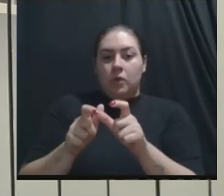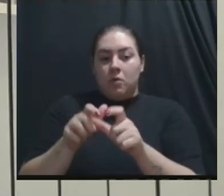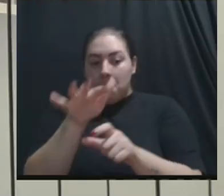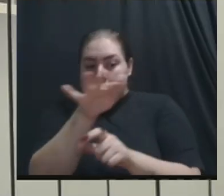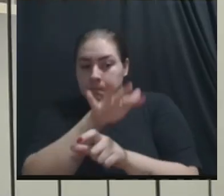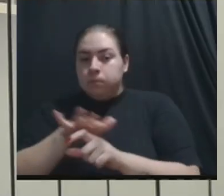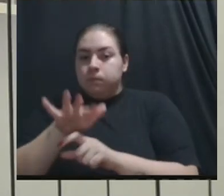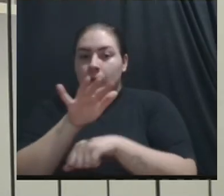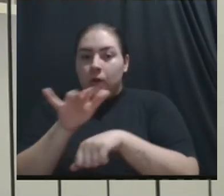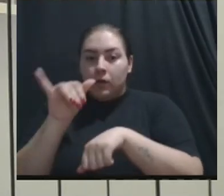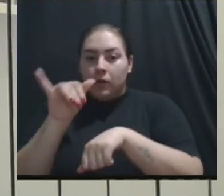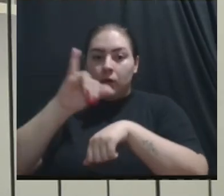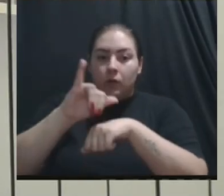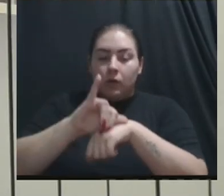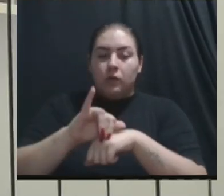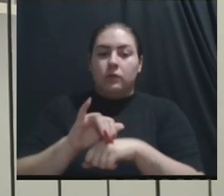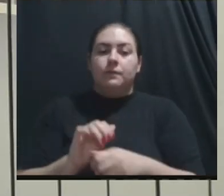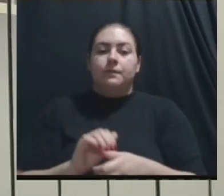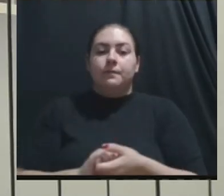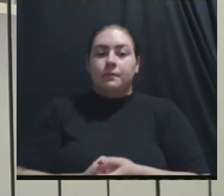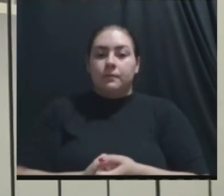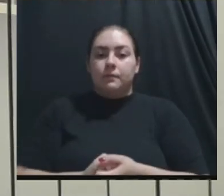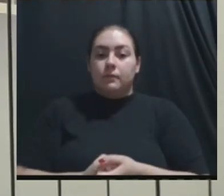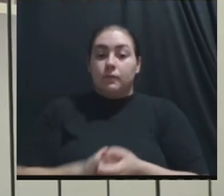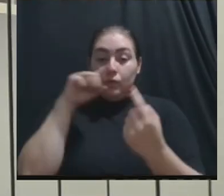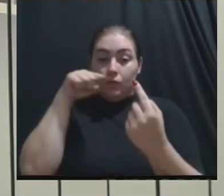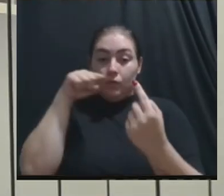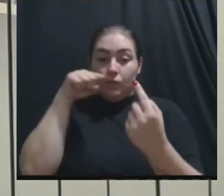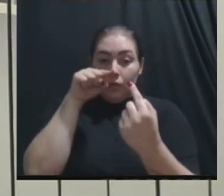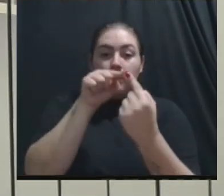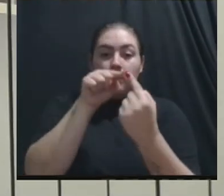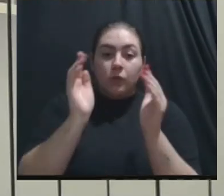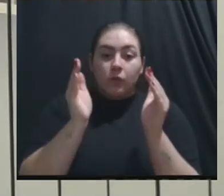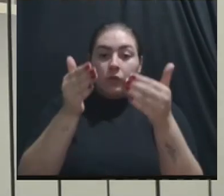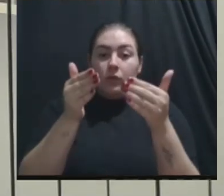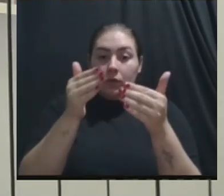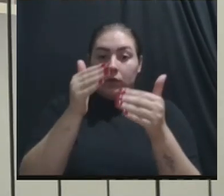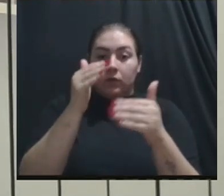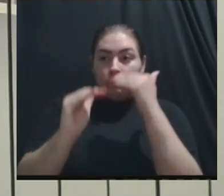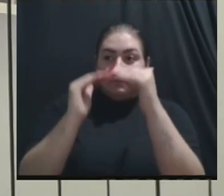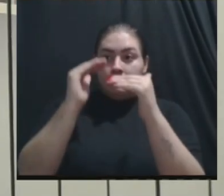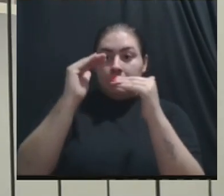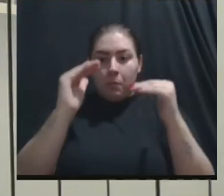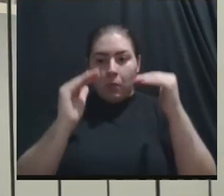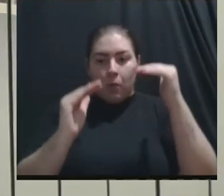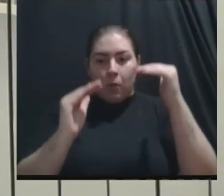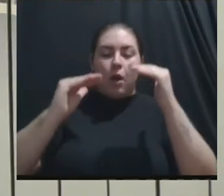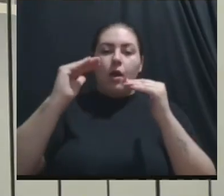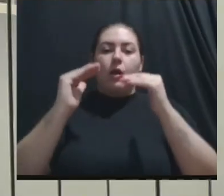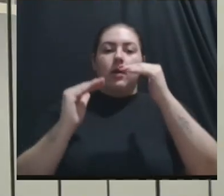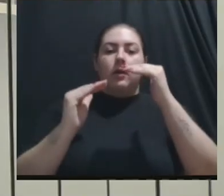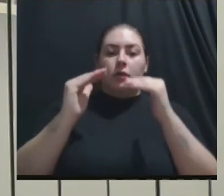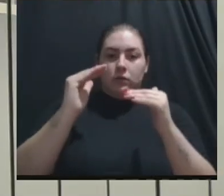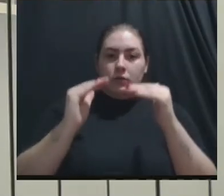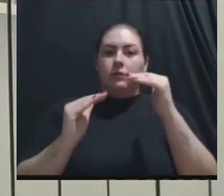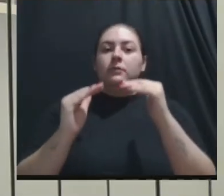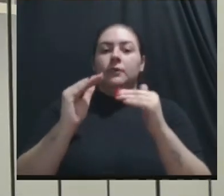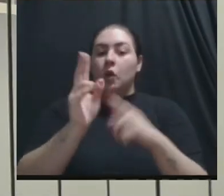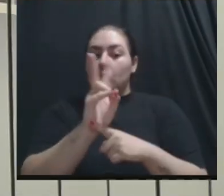produtivo. Um dos objetivos é alcançar o equilíbrio entre desenvolvimento e preservação. Temas